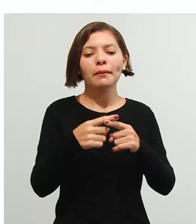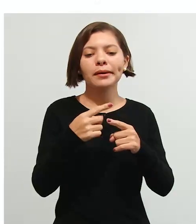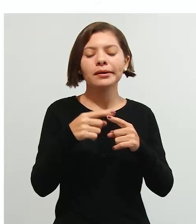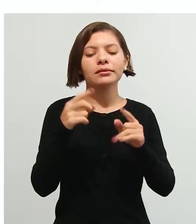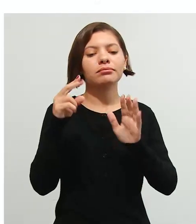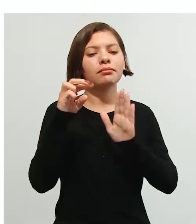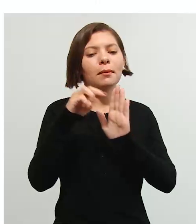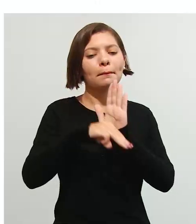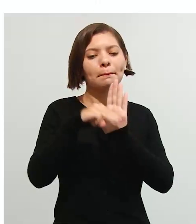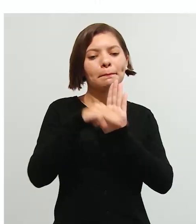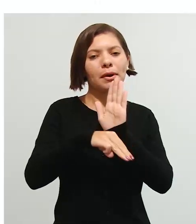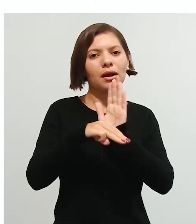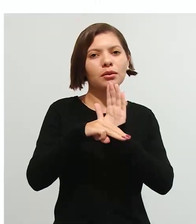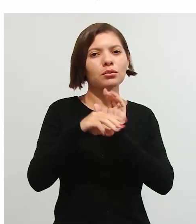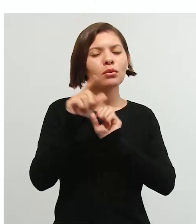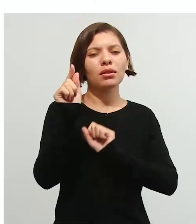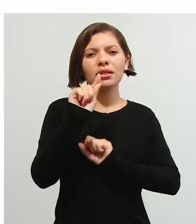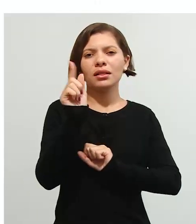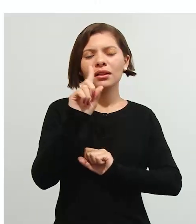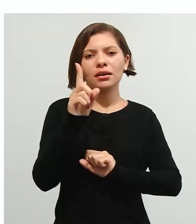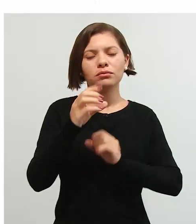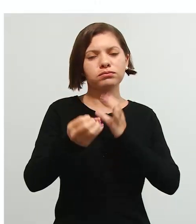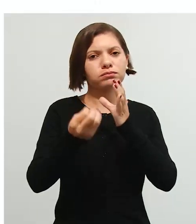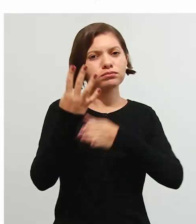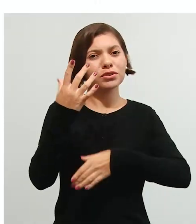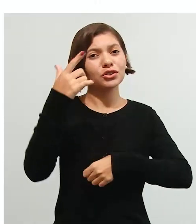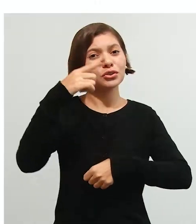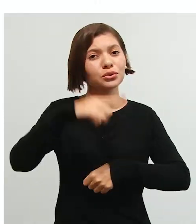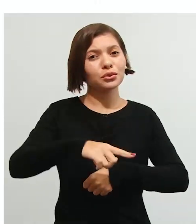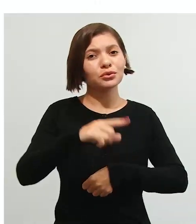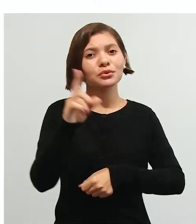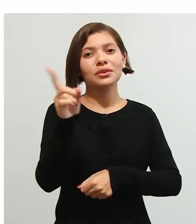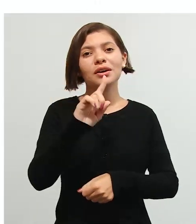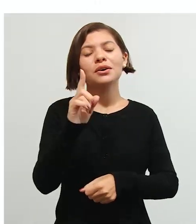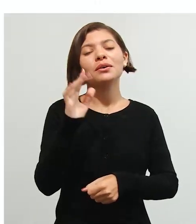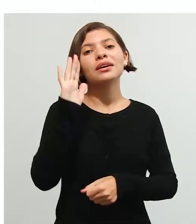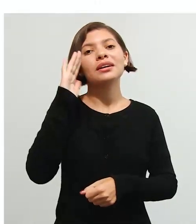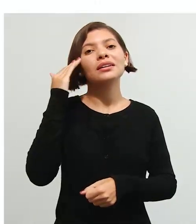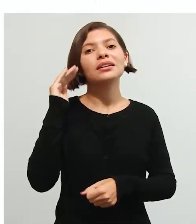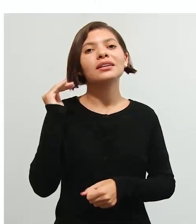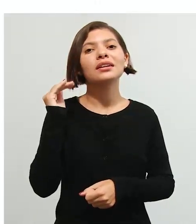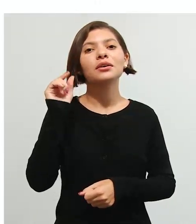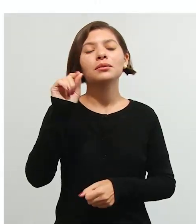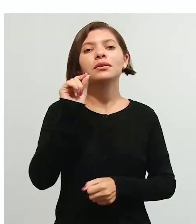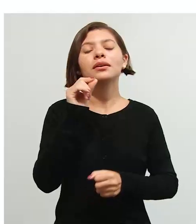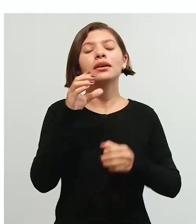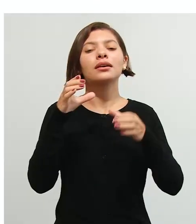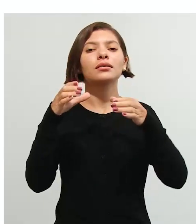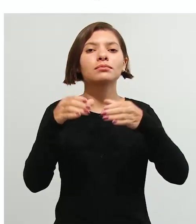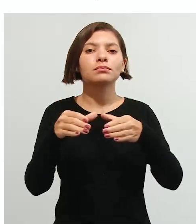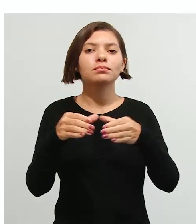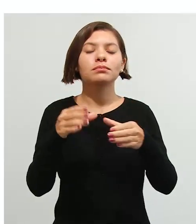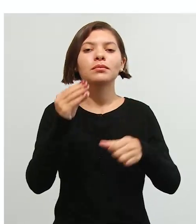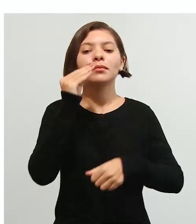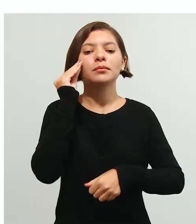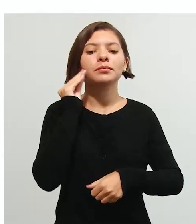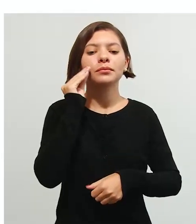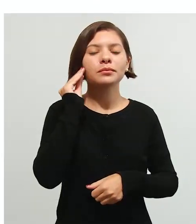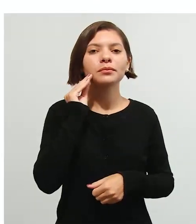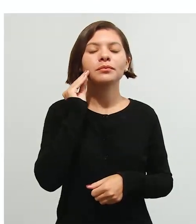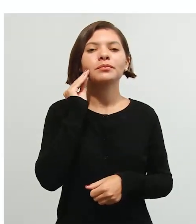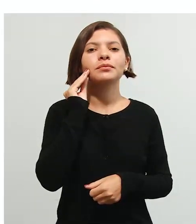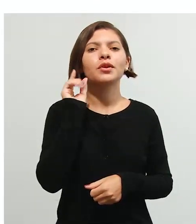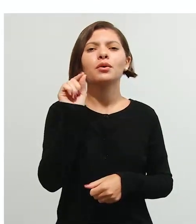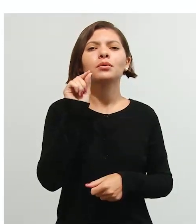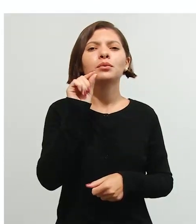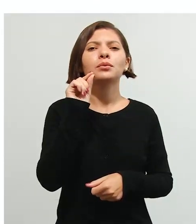porque não é um método a ser reproduzido. A ideia é entender que é coletivamente que as experiências educativas são